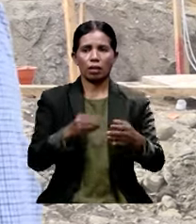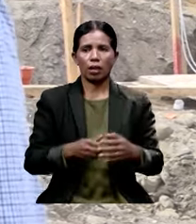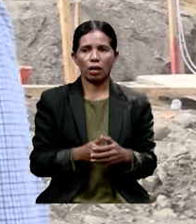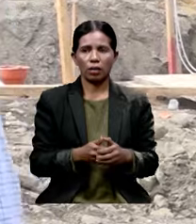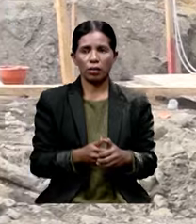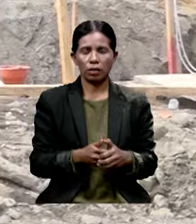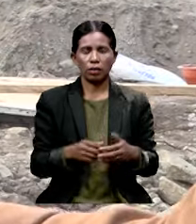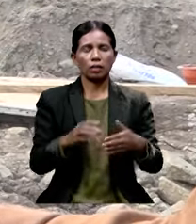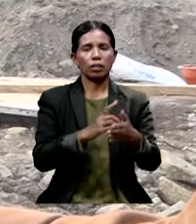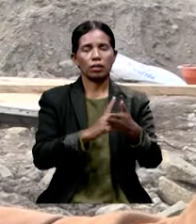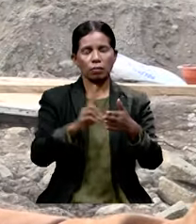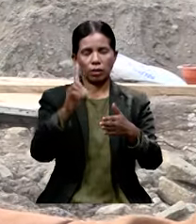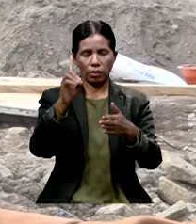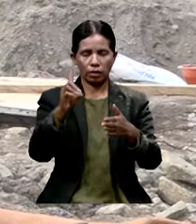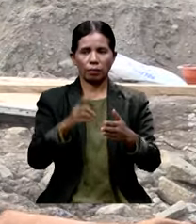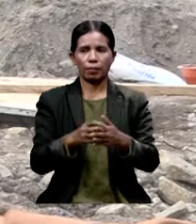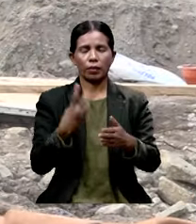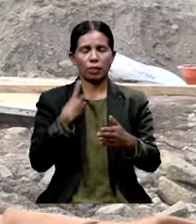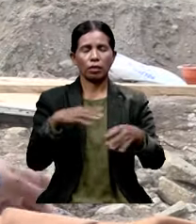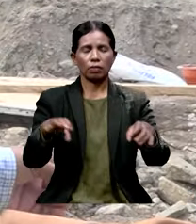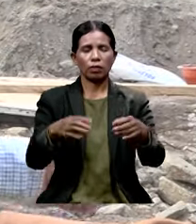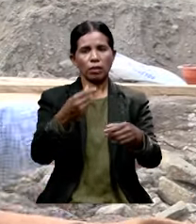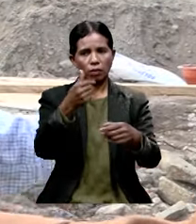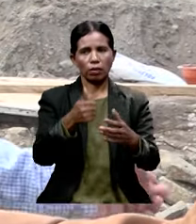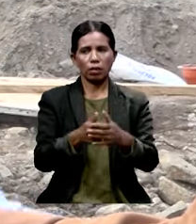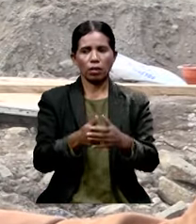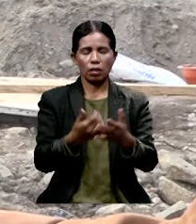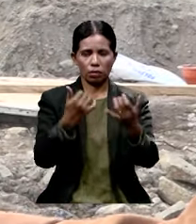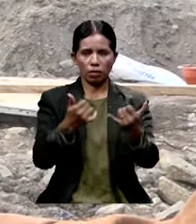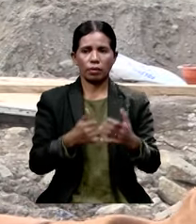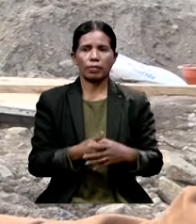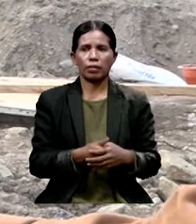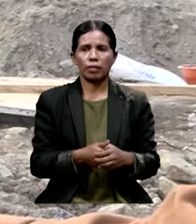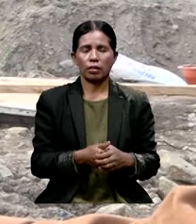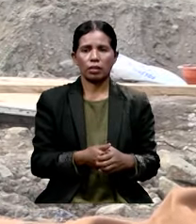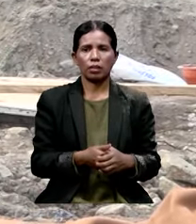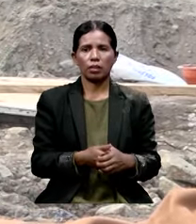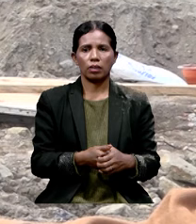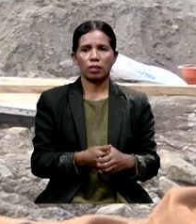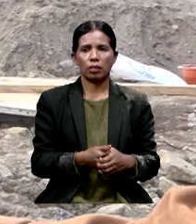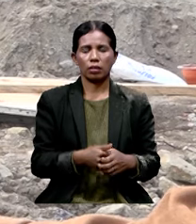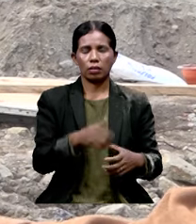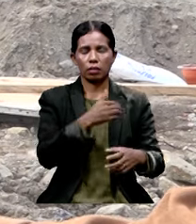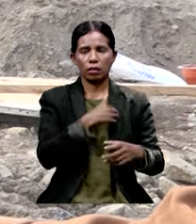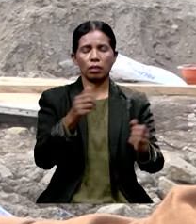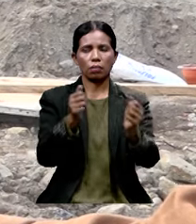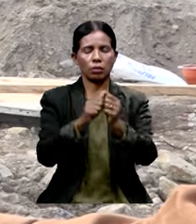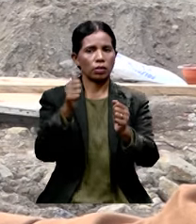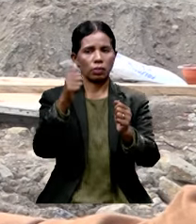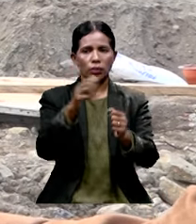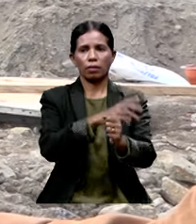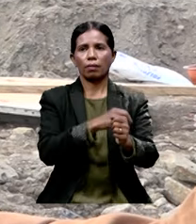sudah 1 minggu. Ini progres masih sedikit ya. Kalau untuk sekarang ini masih belum sampai 10, mungkin